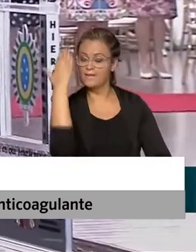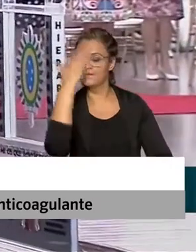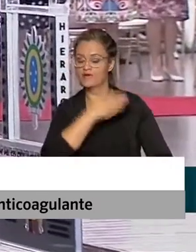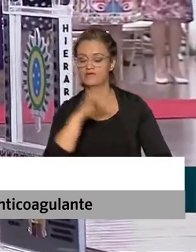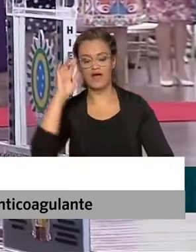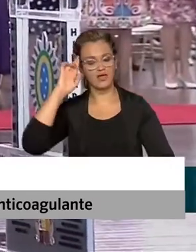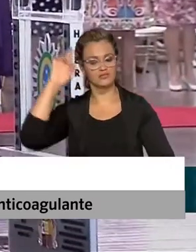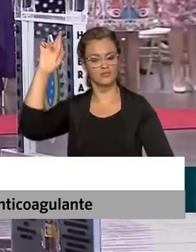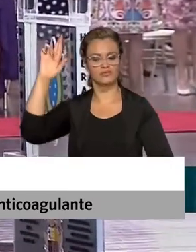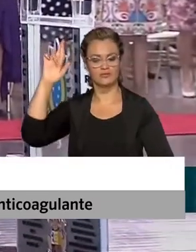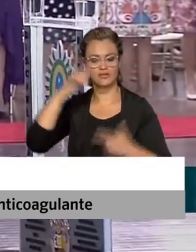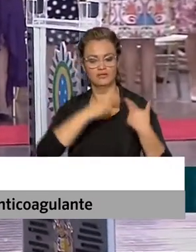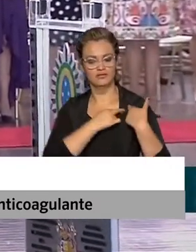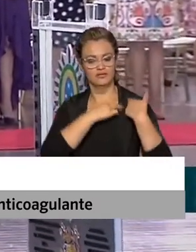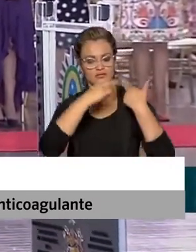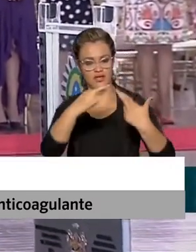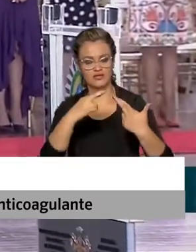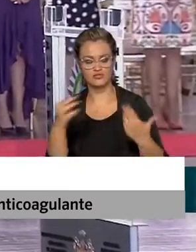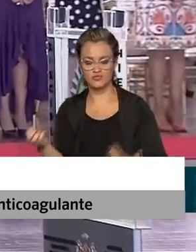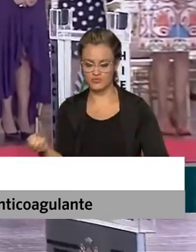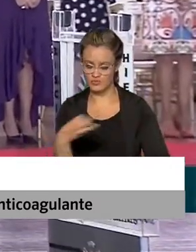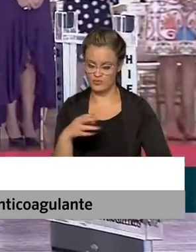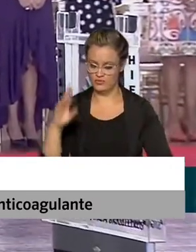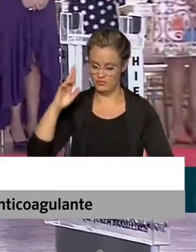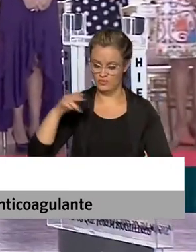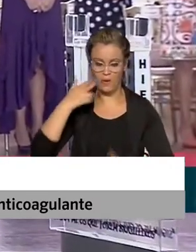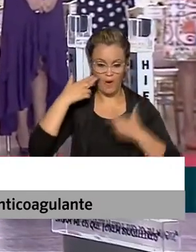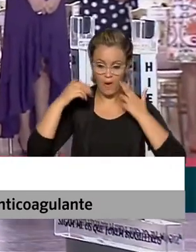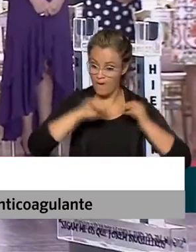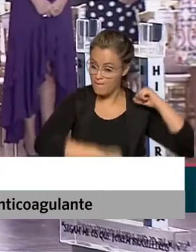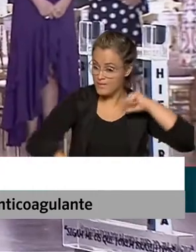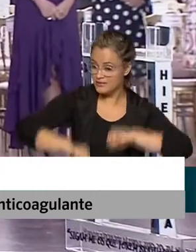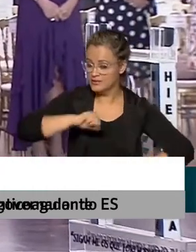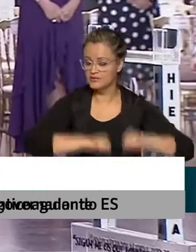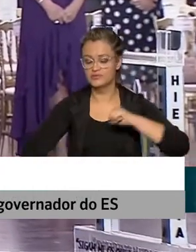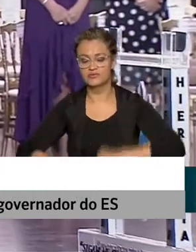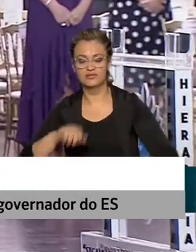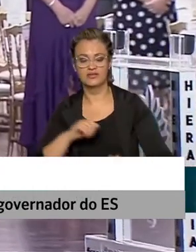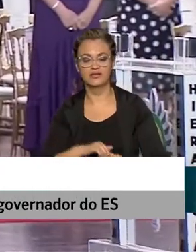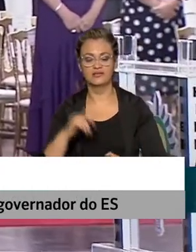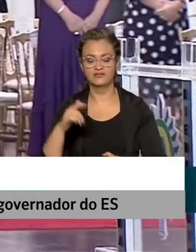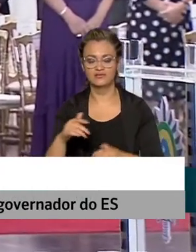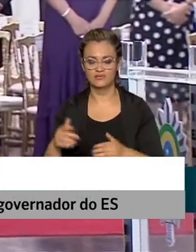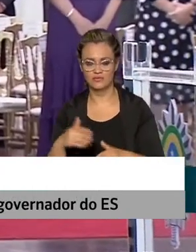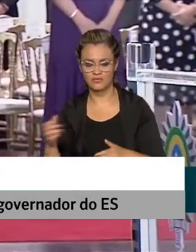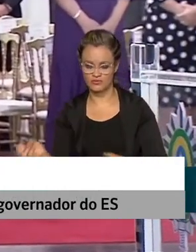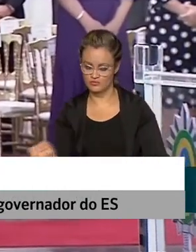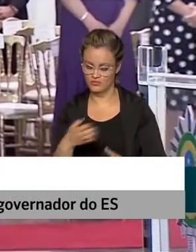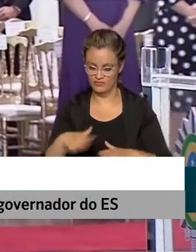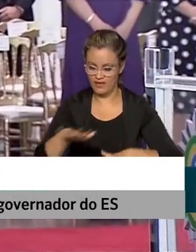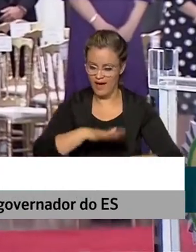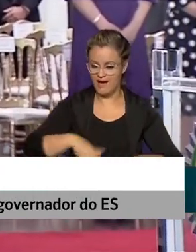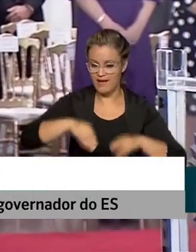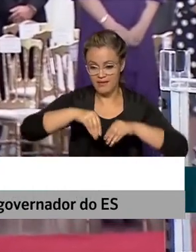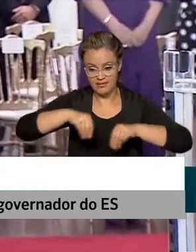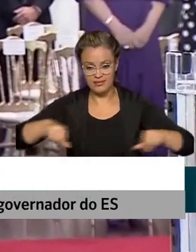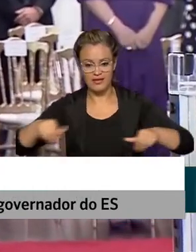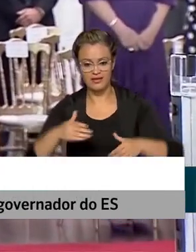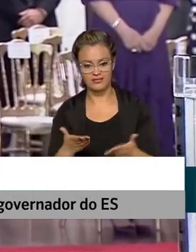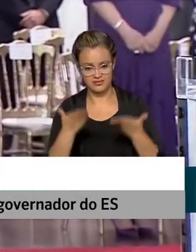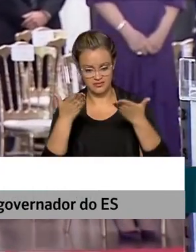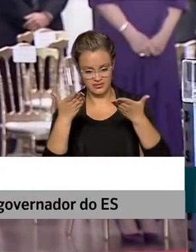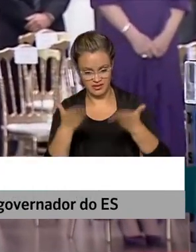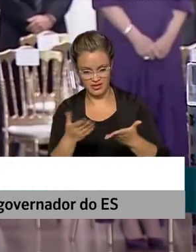a responsabilidade da assunção do comando do Exército Brasileiro e da condução do destino da Força Terrestre, sob